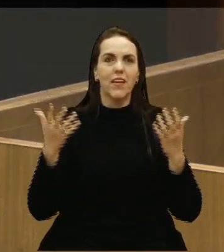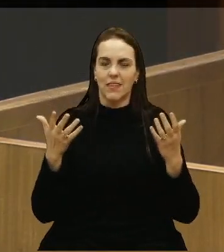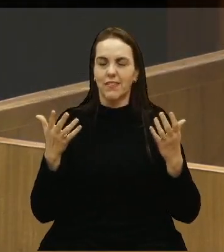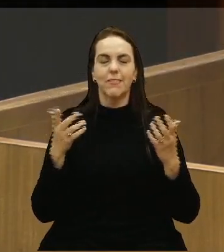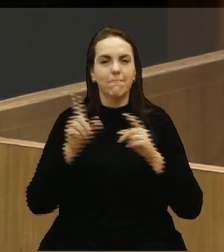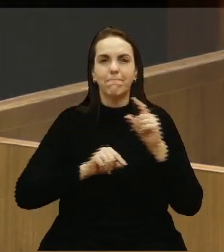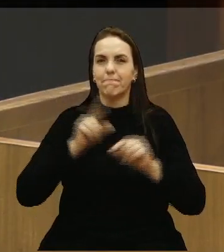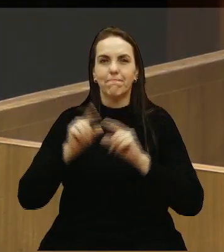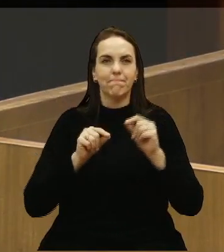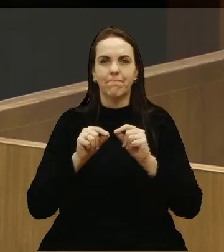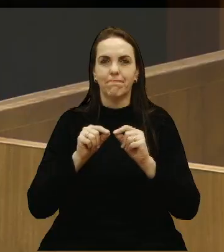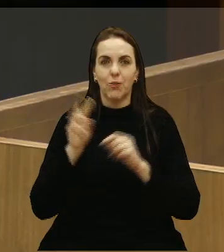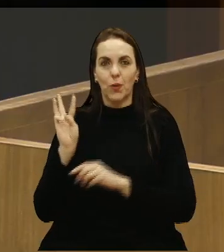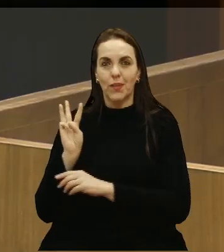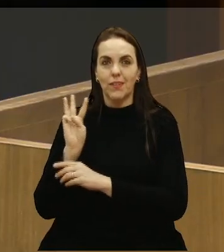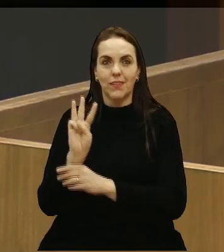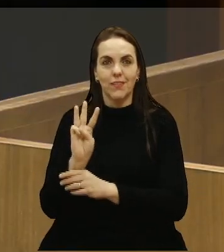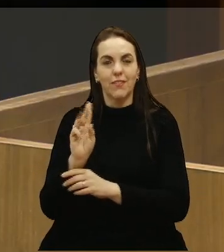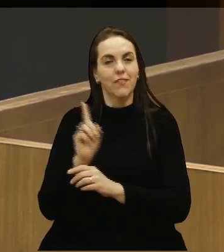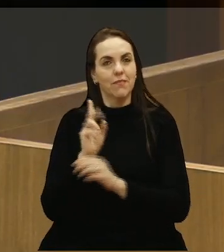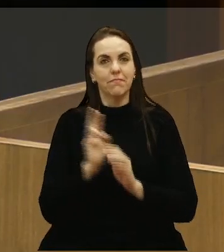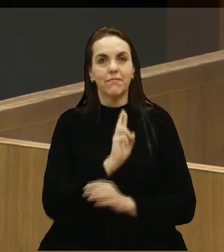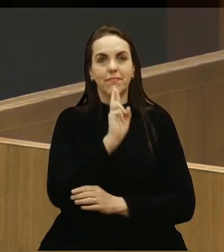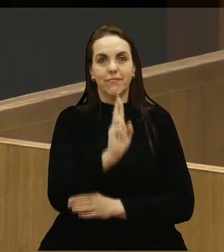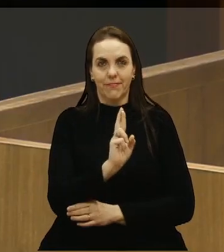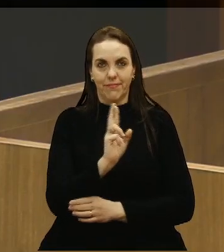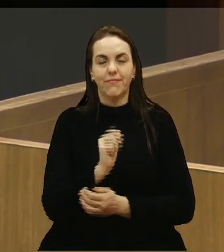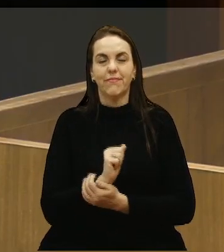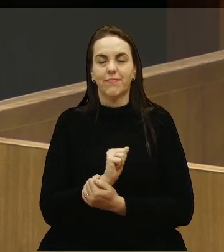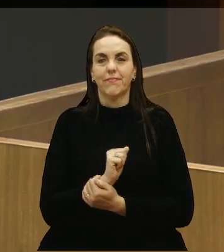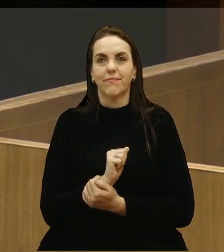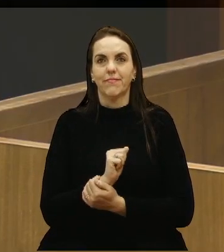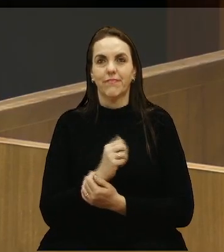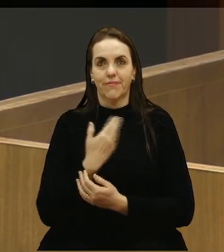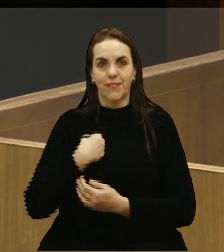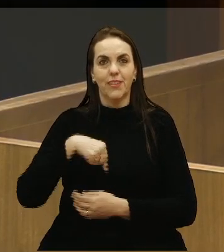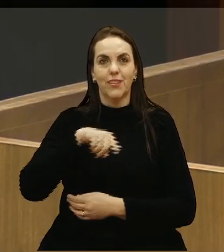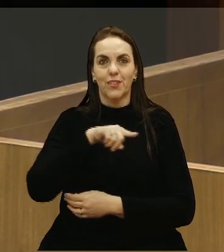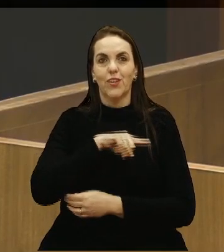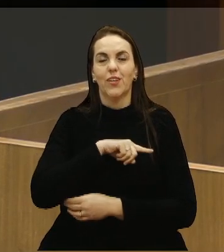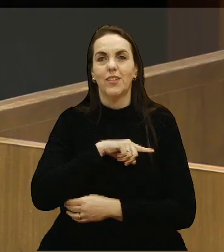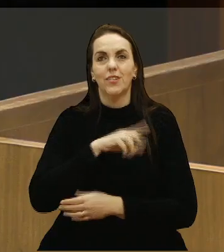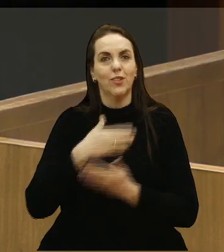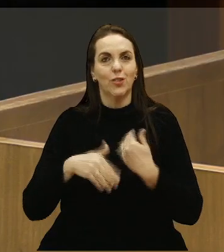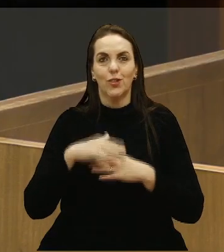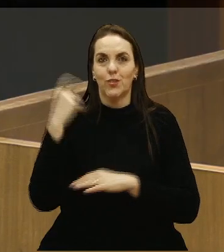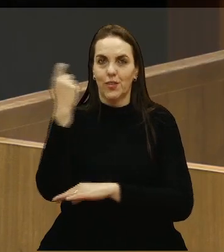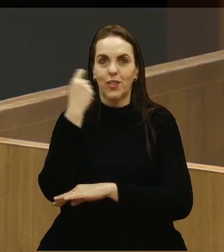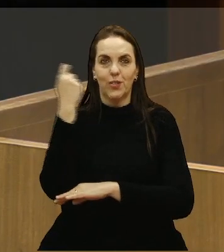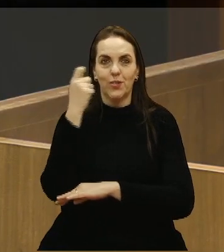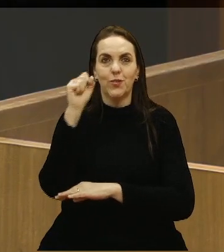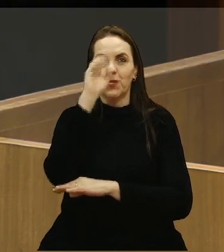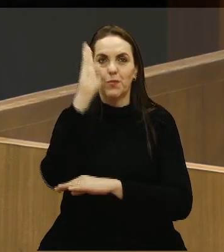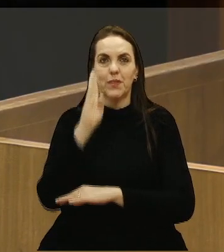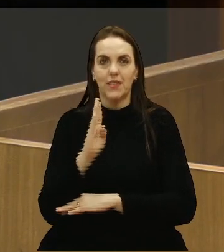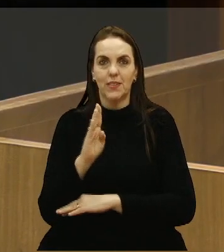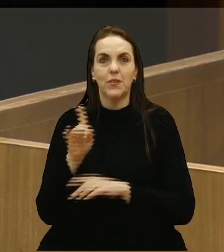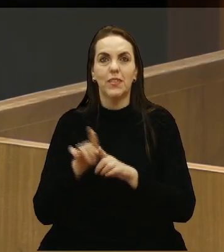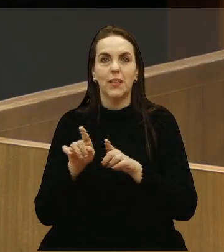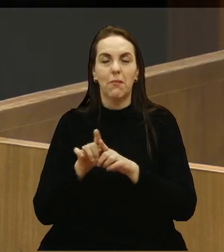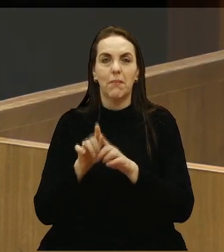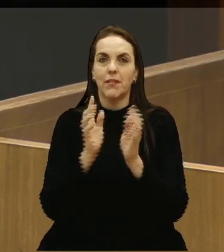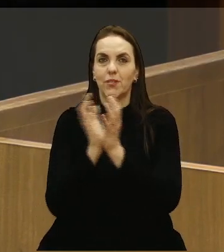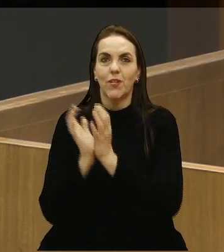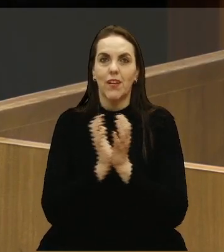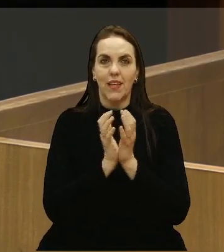um excelente trio que vai nos representar em todo o Rio Grande do Sul, no Brasil, e também os nobres pares